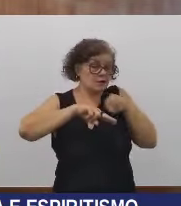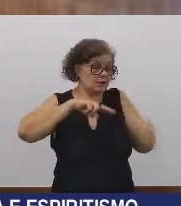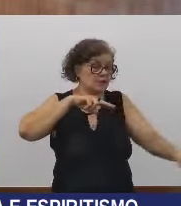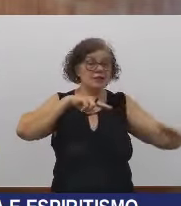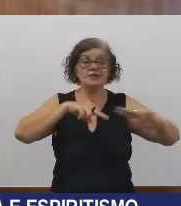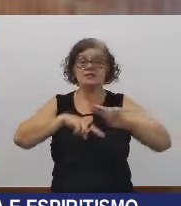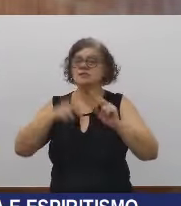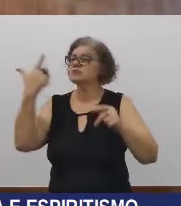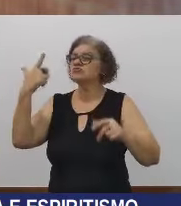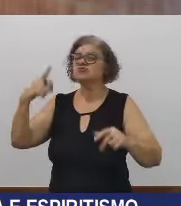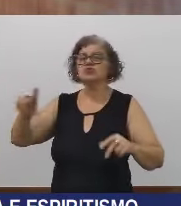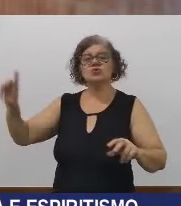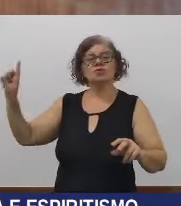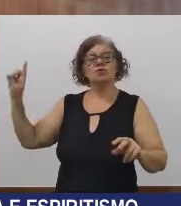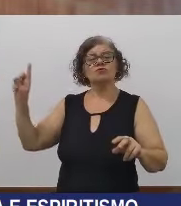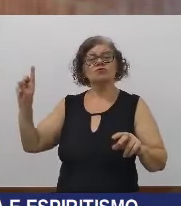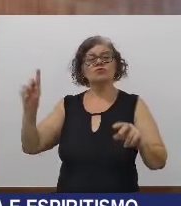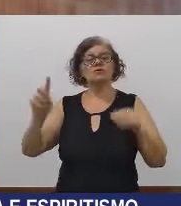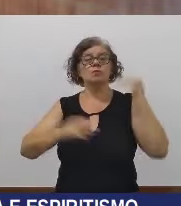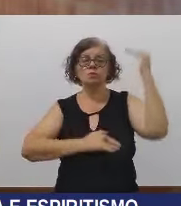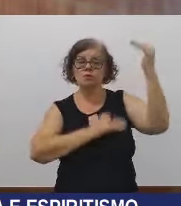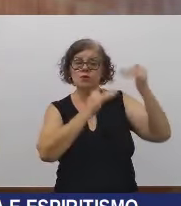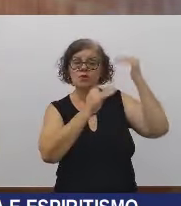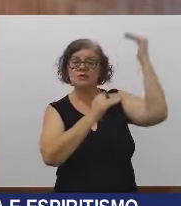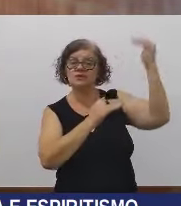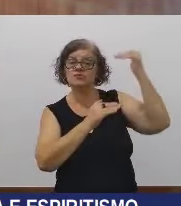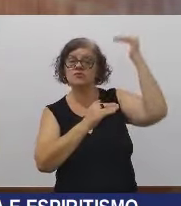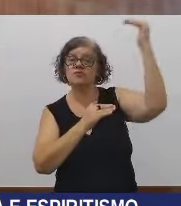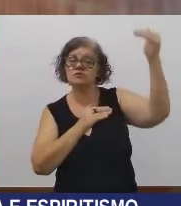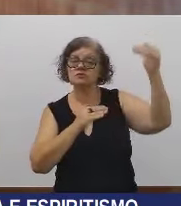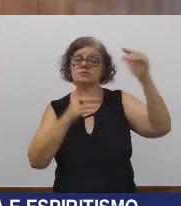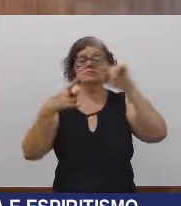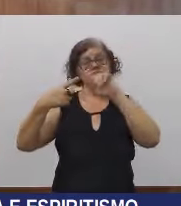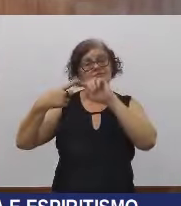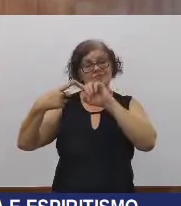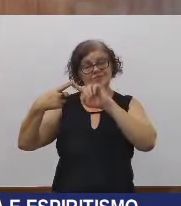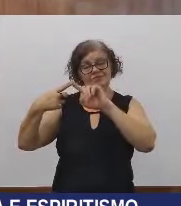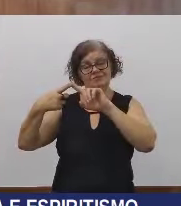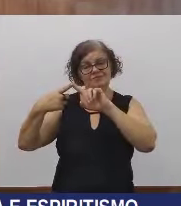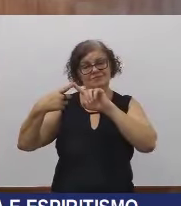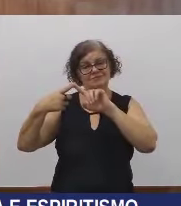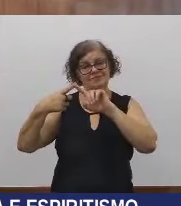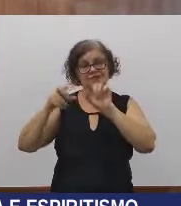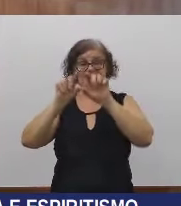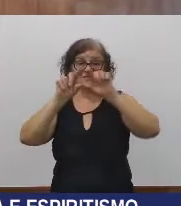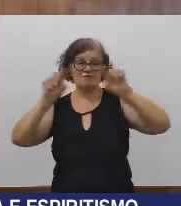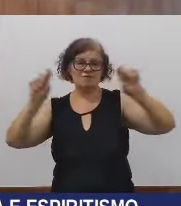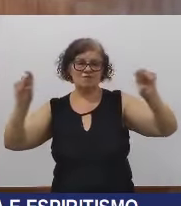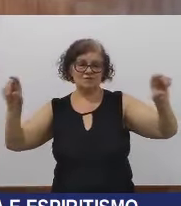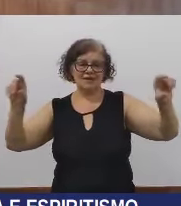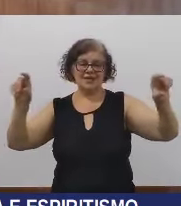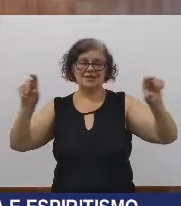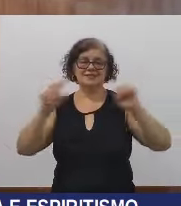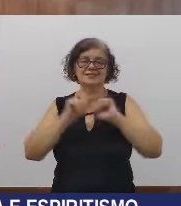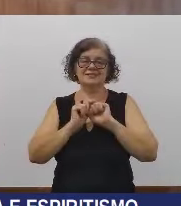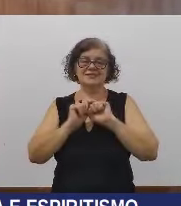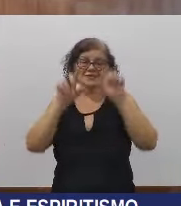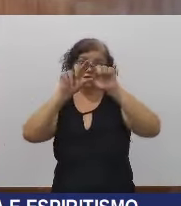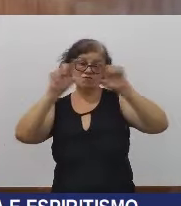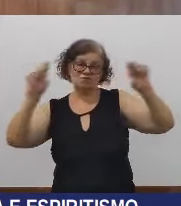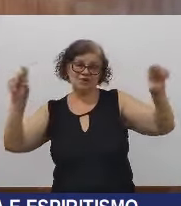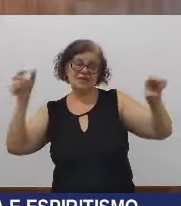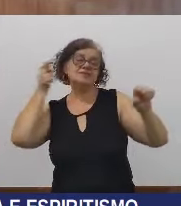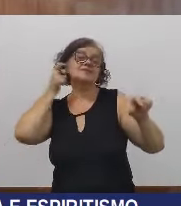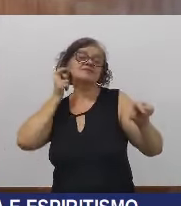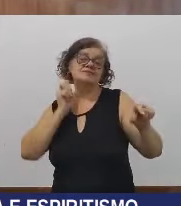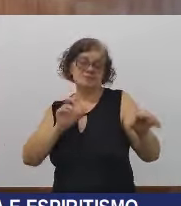e renascer de novo, progredindo sempre, tal é a lei. Essa frase, inclusive, figura no